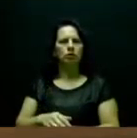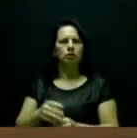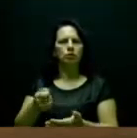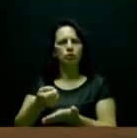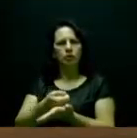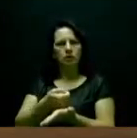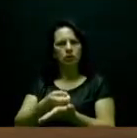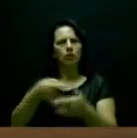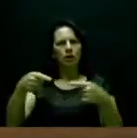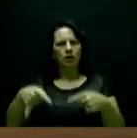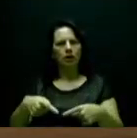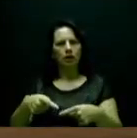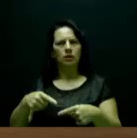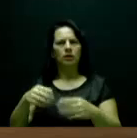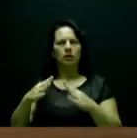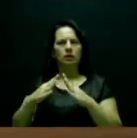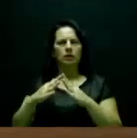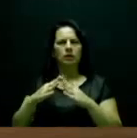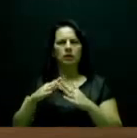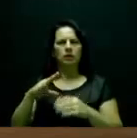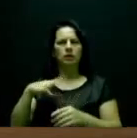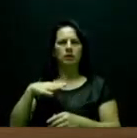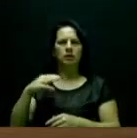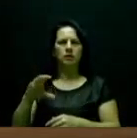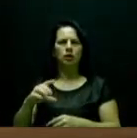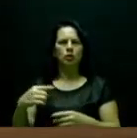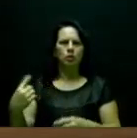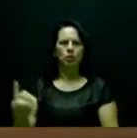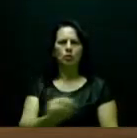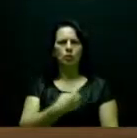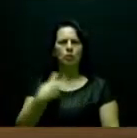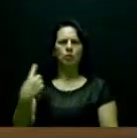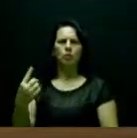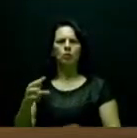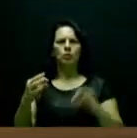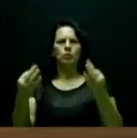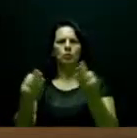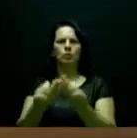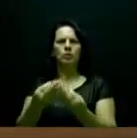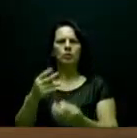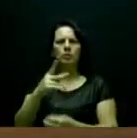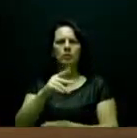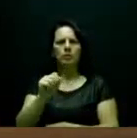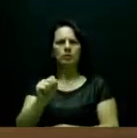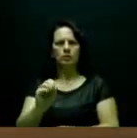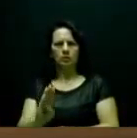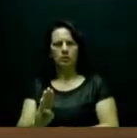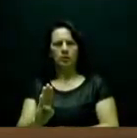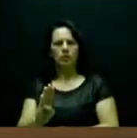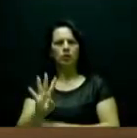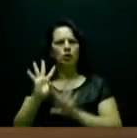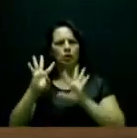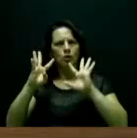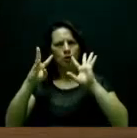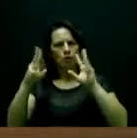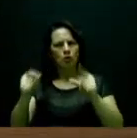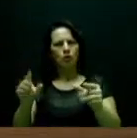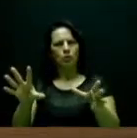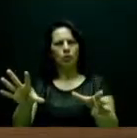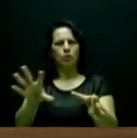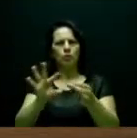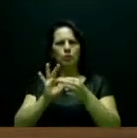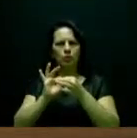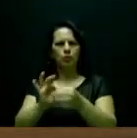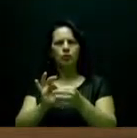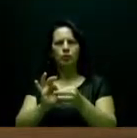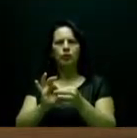atuação aqui nesta casa. E eu fico feliz, nós da família PSB, ficamos felizes com a sua decisão de migrar